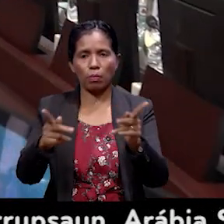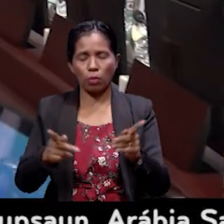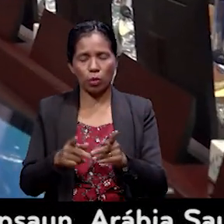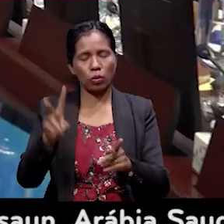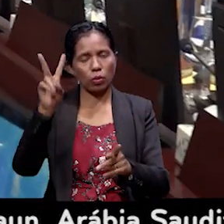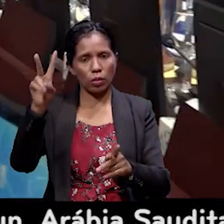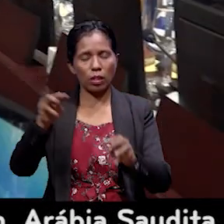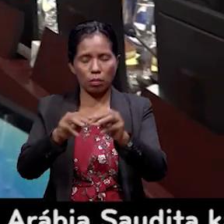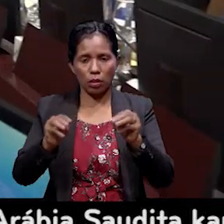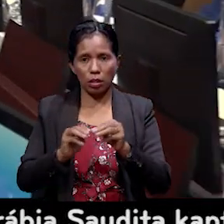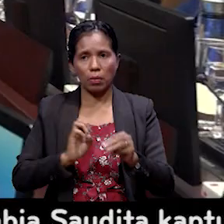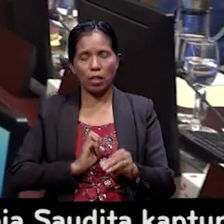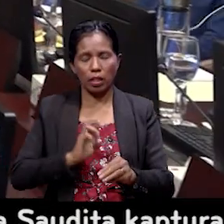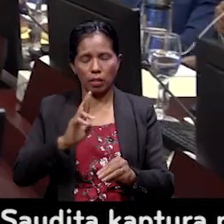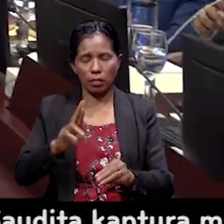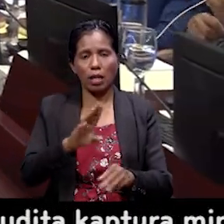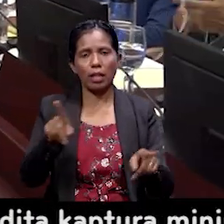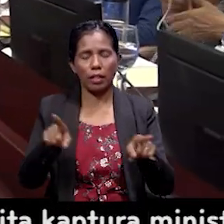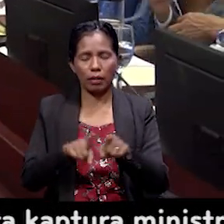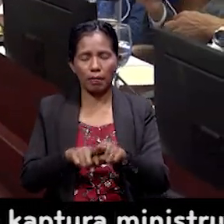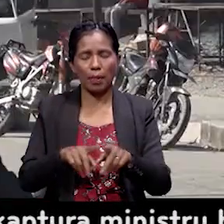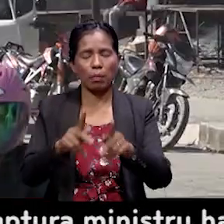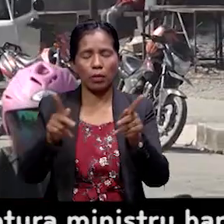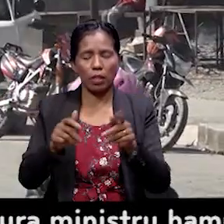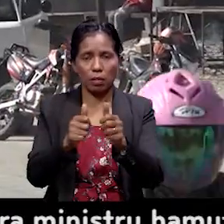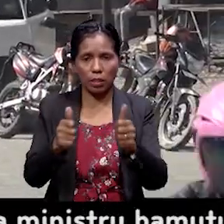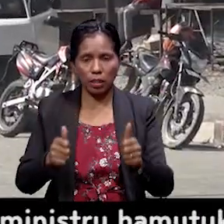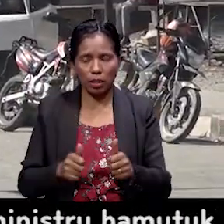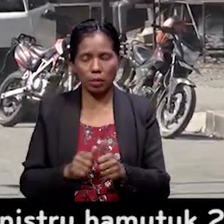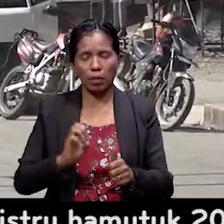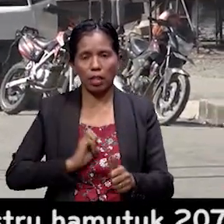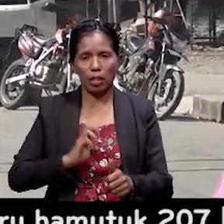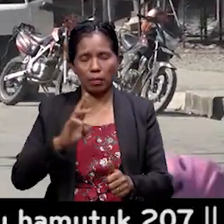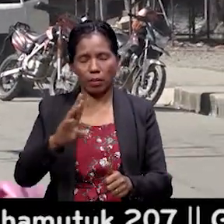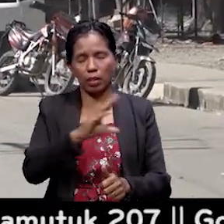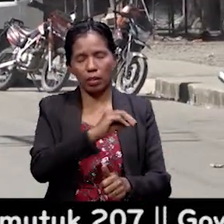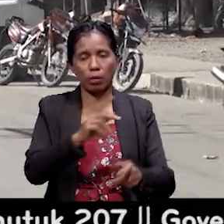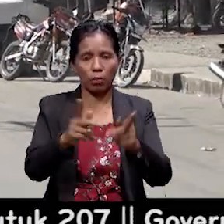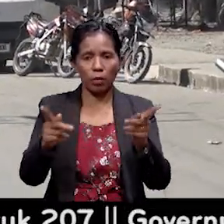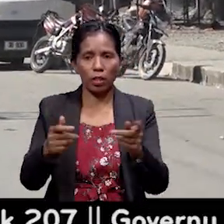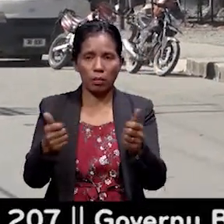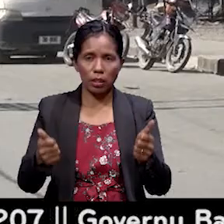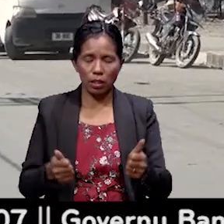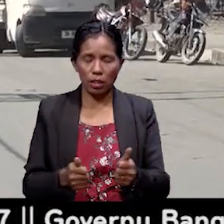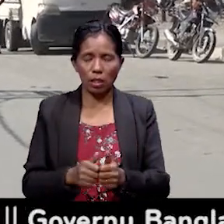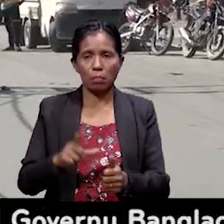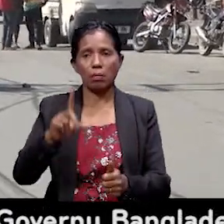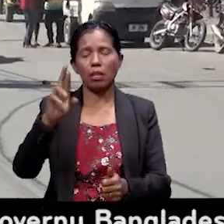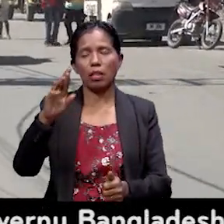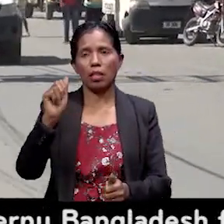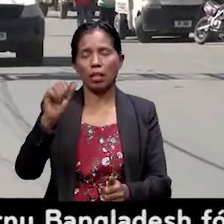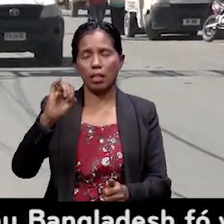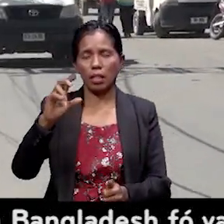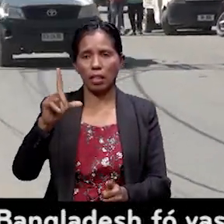iha município Ermera, Macanesan, posto administrativo Ermera, no posto administrativo Railaco, to o loron